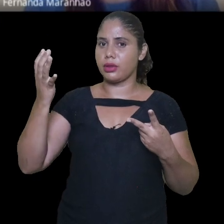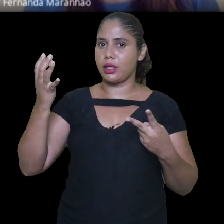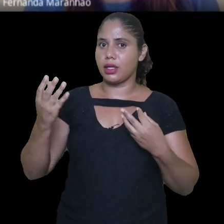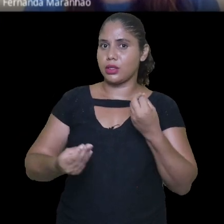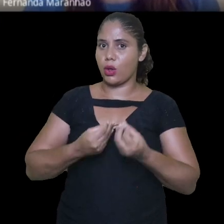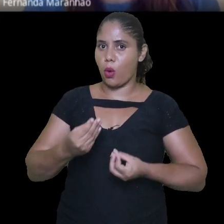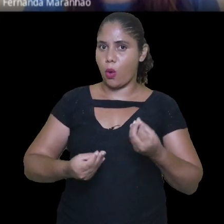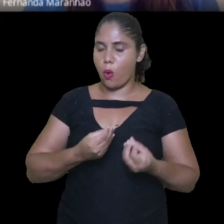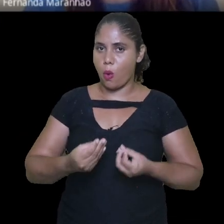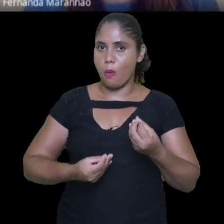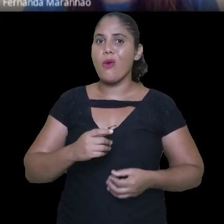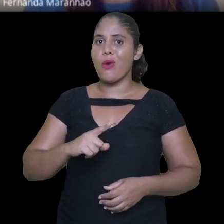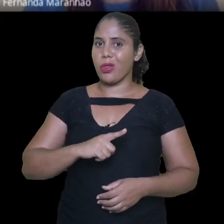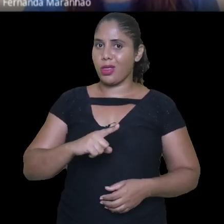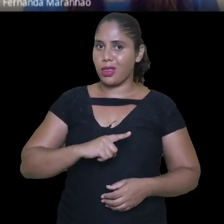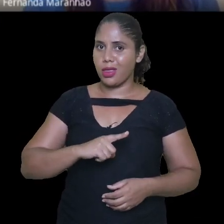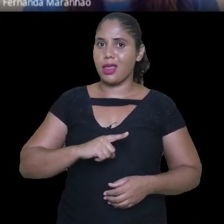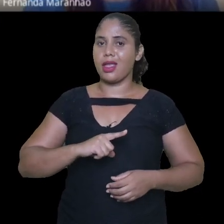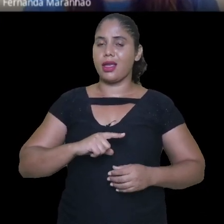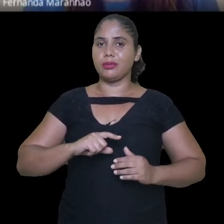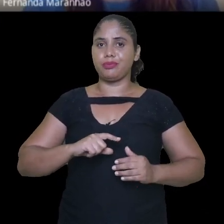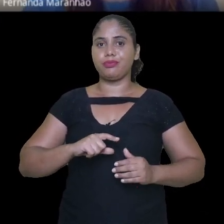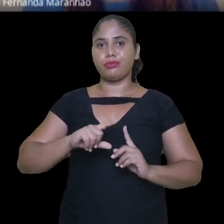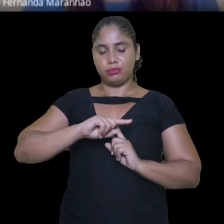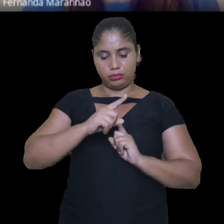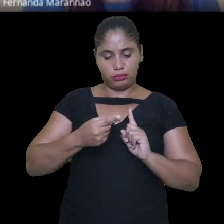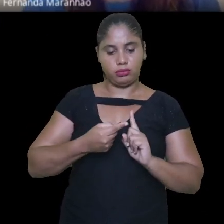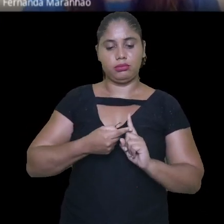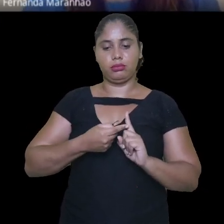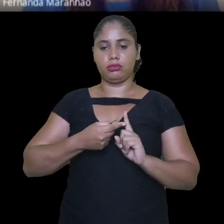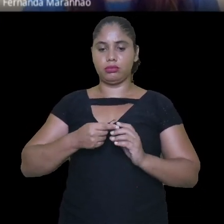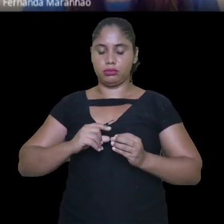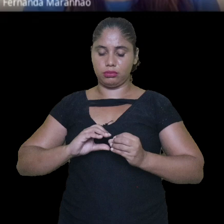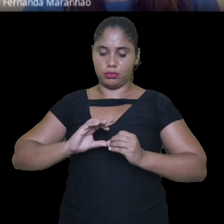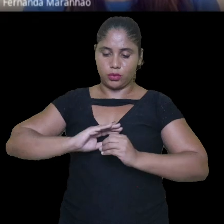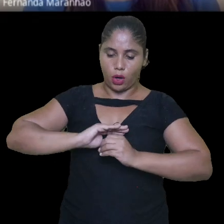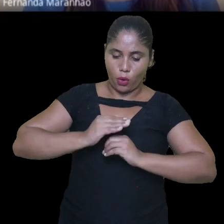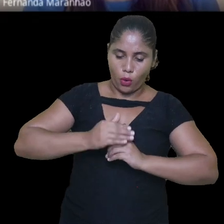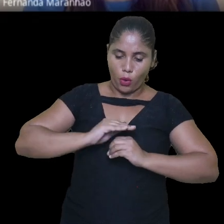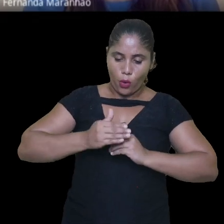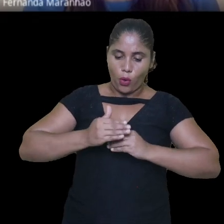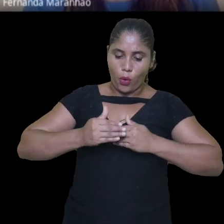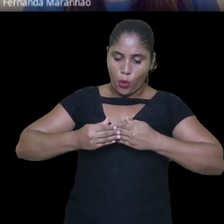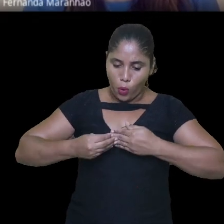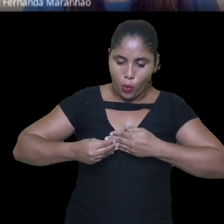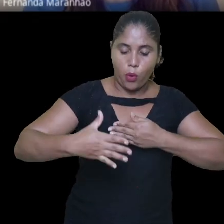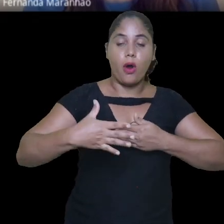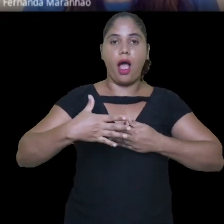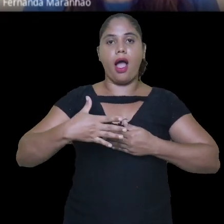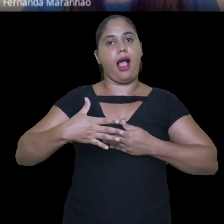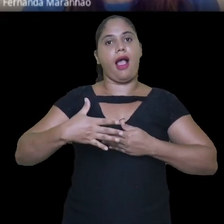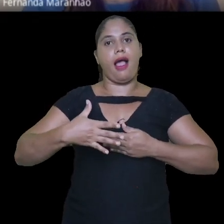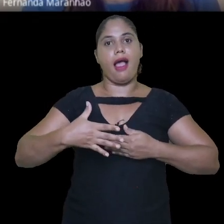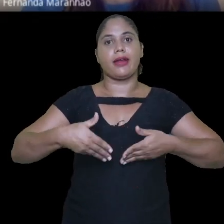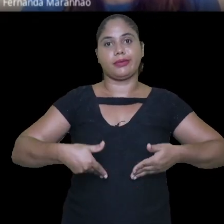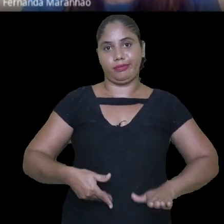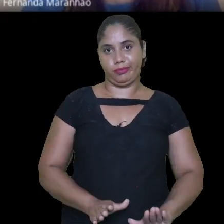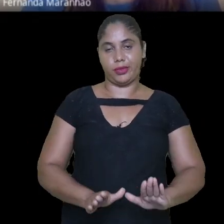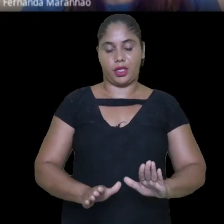forma iatrogênica, não no sentido de um erro de conduta, mas aquela gestação que precisa